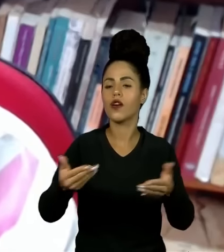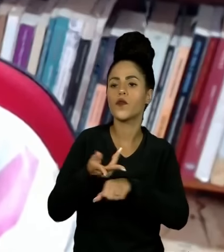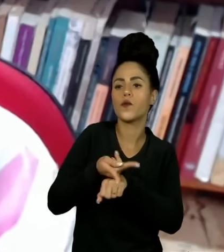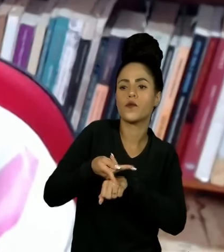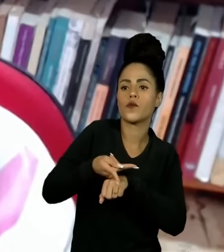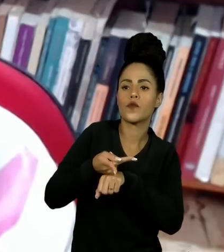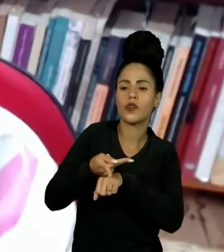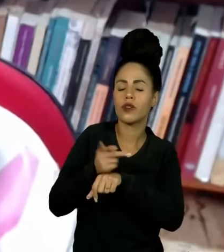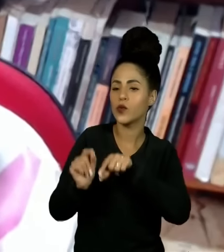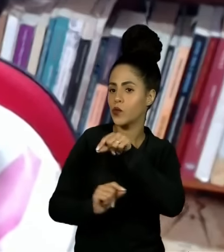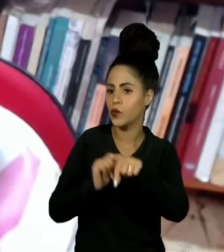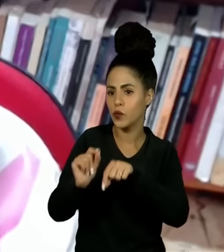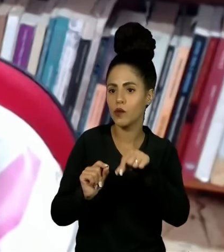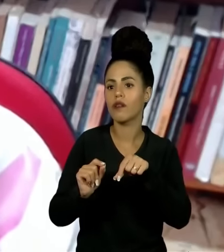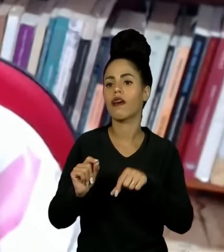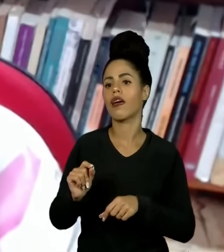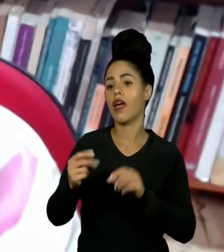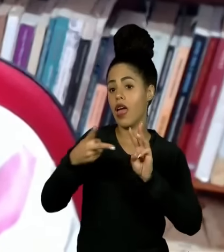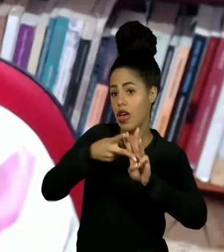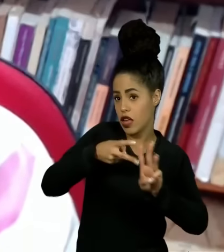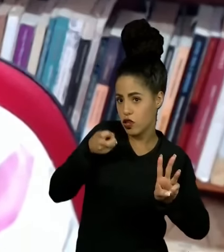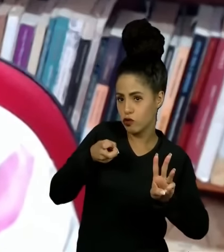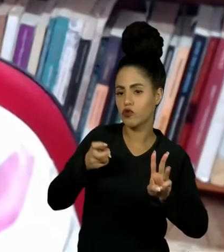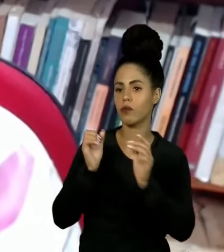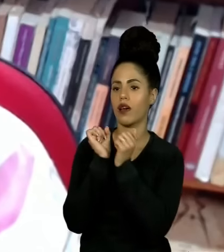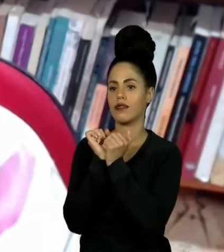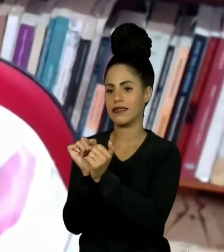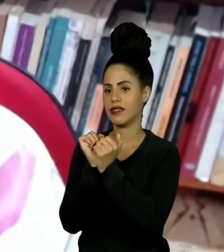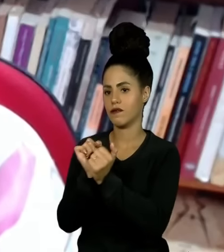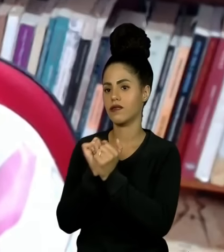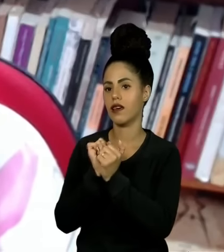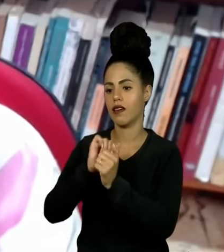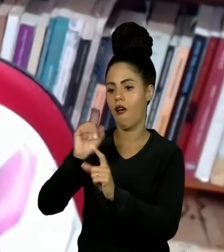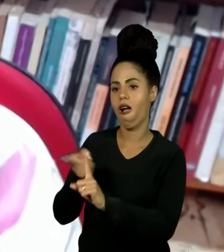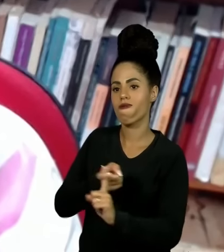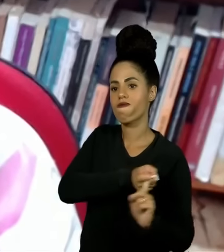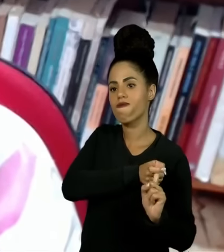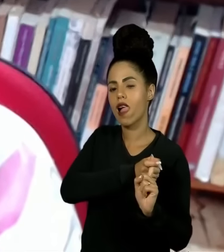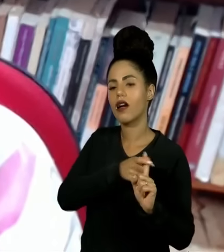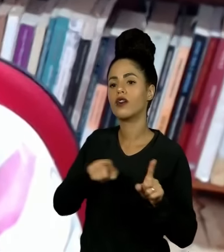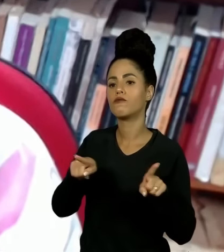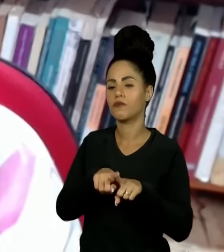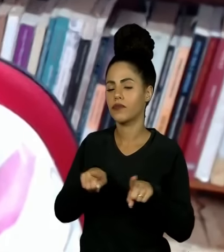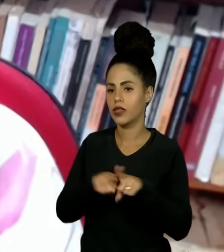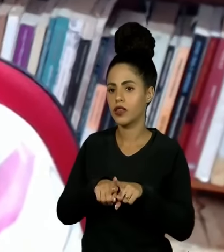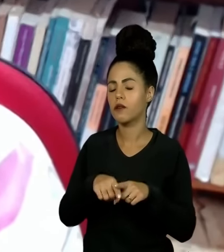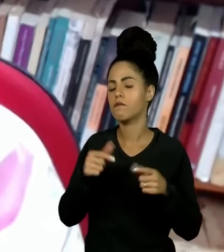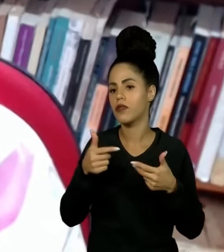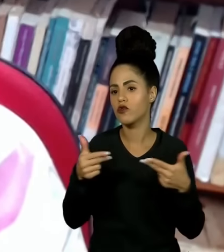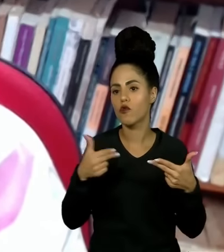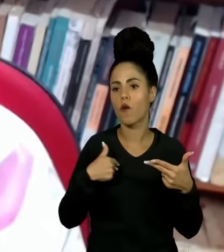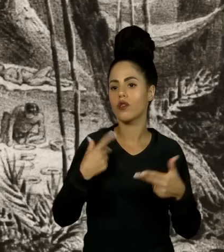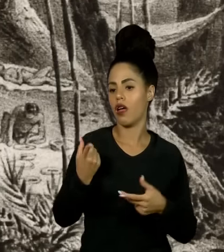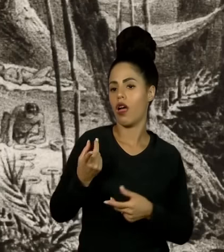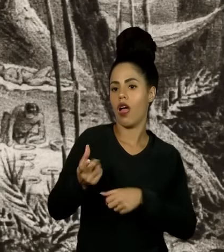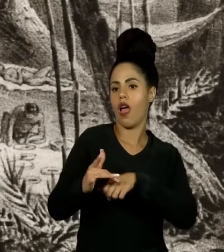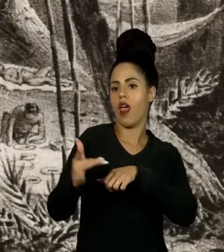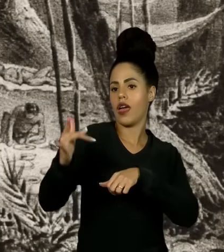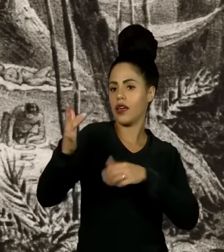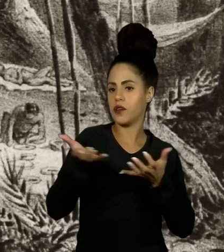busca de índios, né, para escravizar, e de riquezas